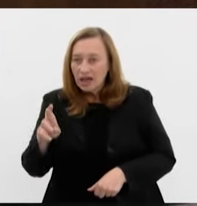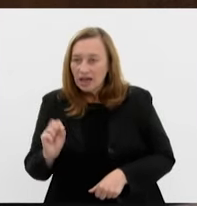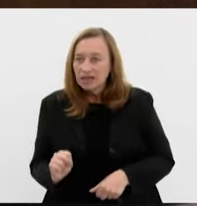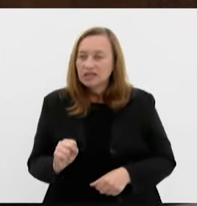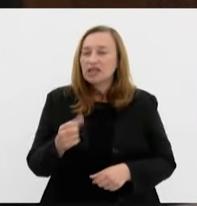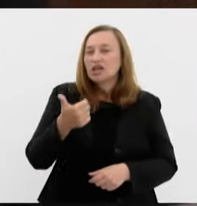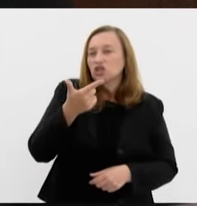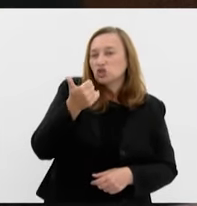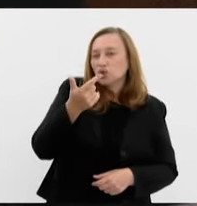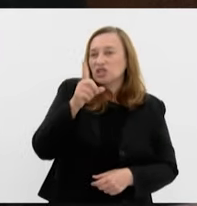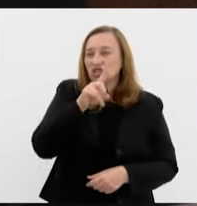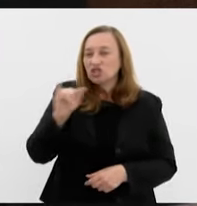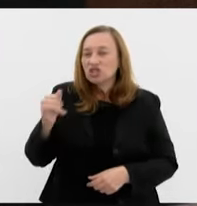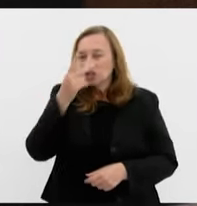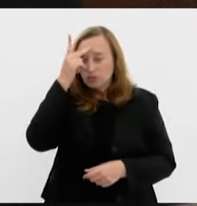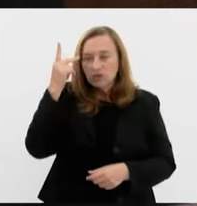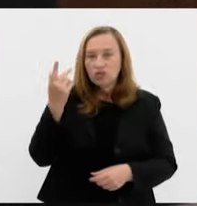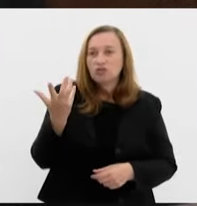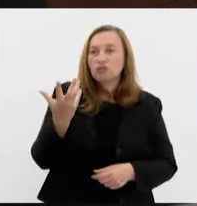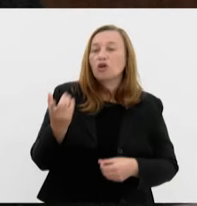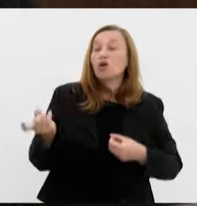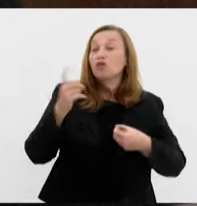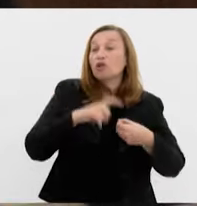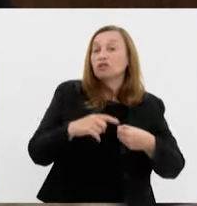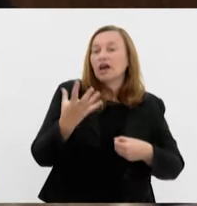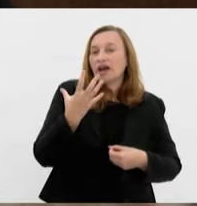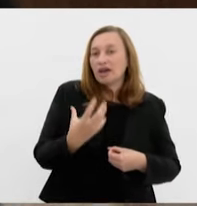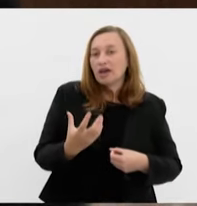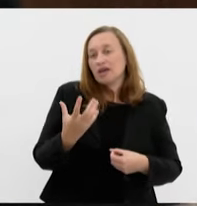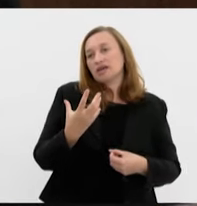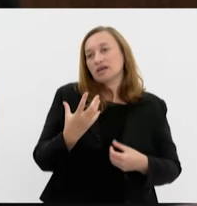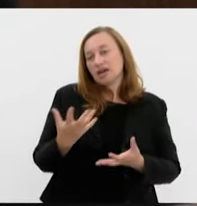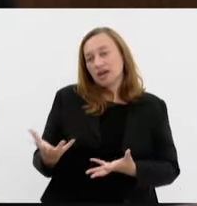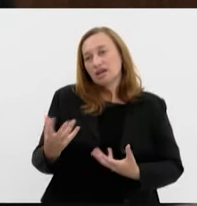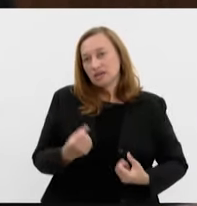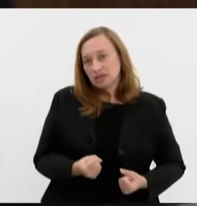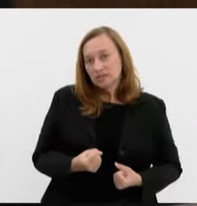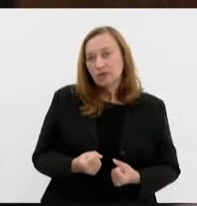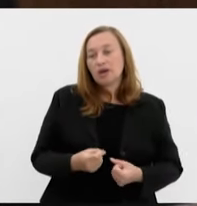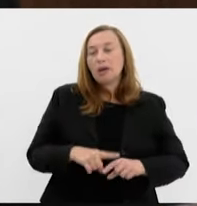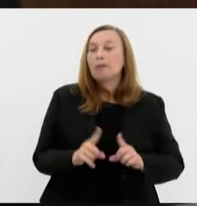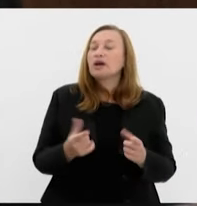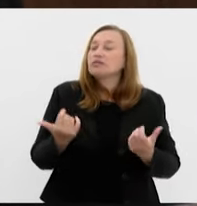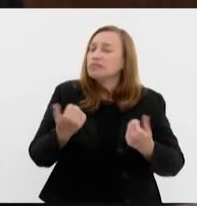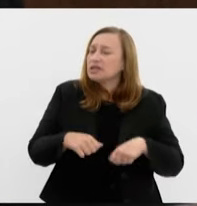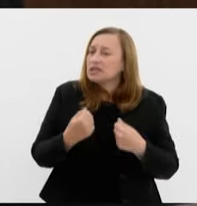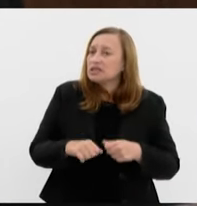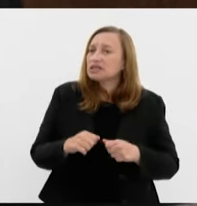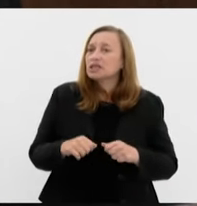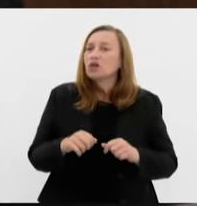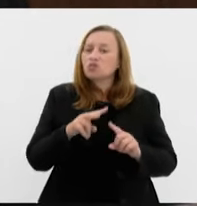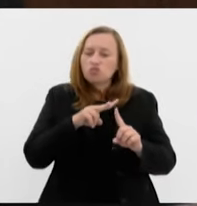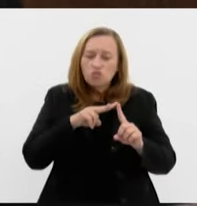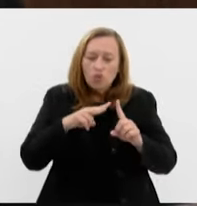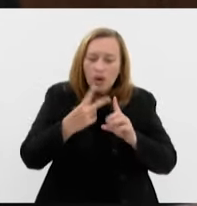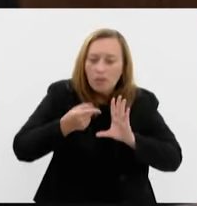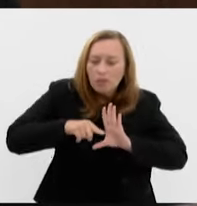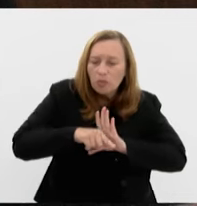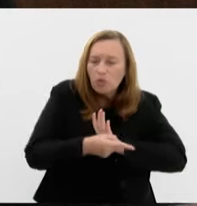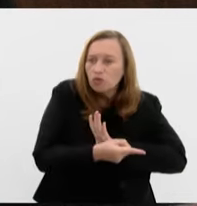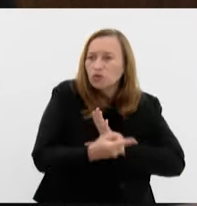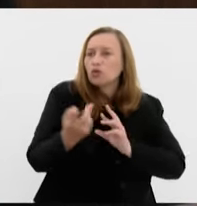dias as pessoas vão estar recebendo mas conversei com ela também tia Ju que precisamos ter um olhar mais criterioso com